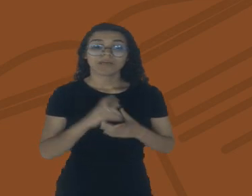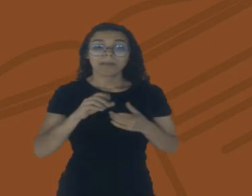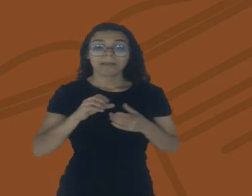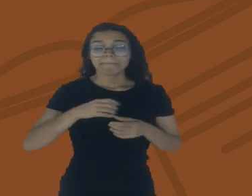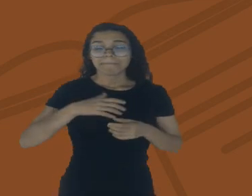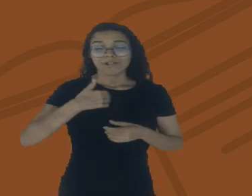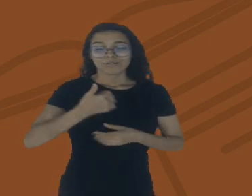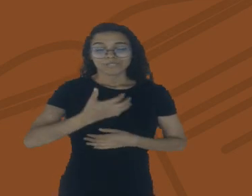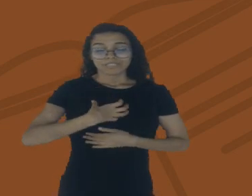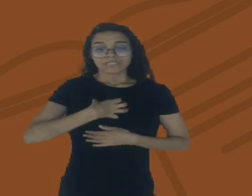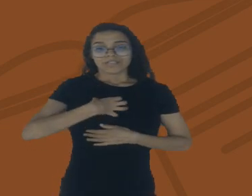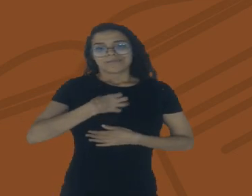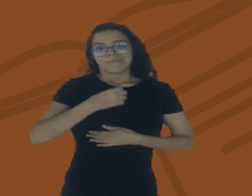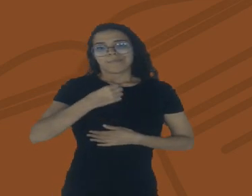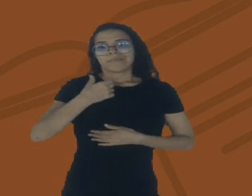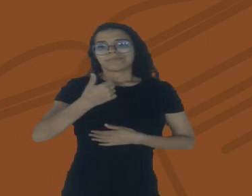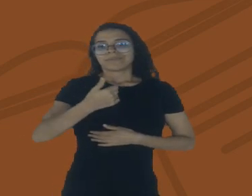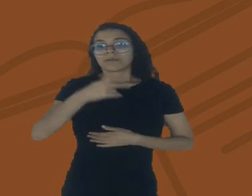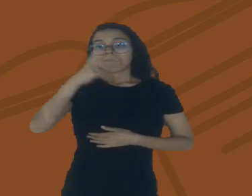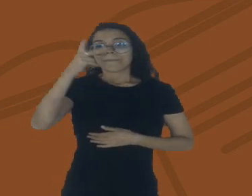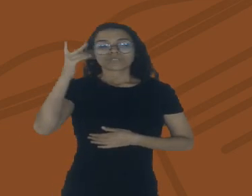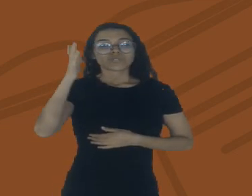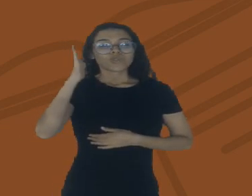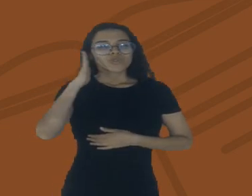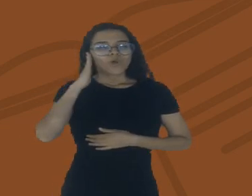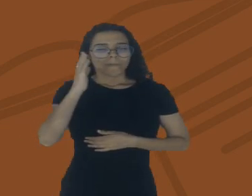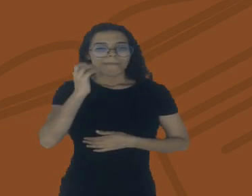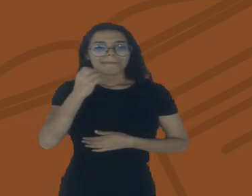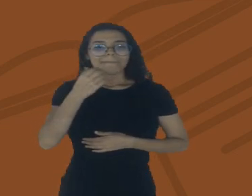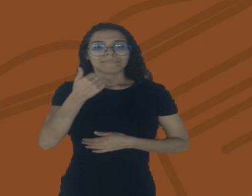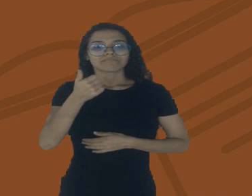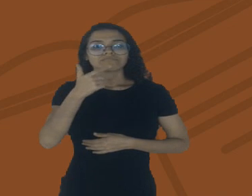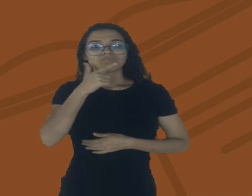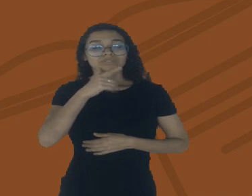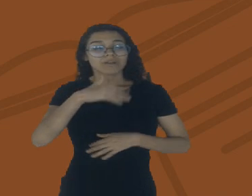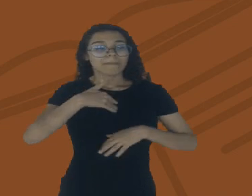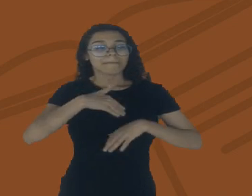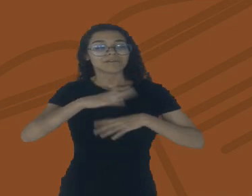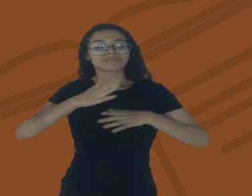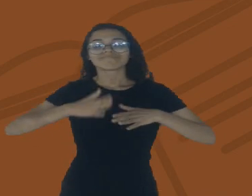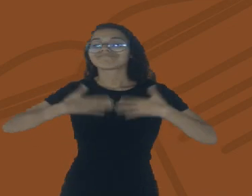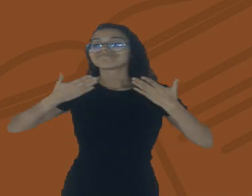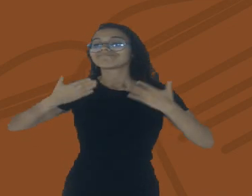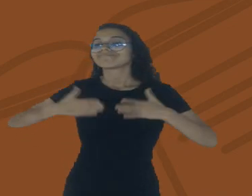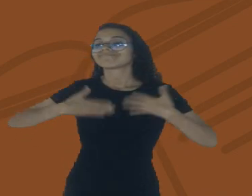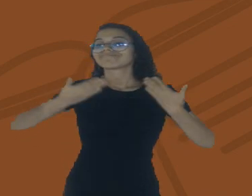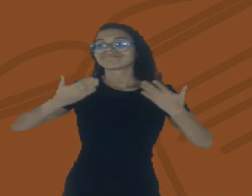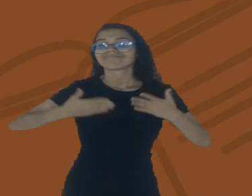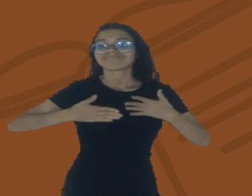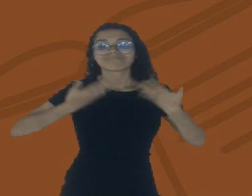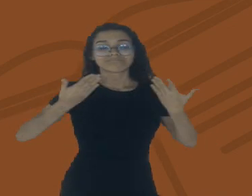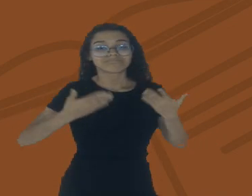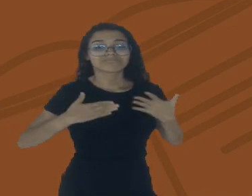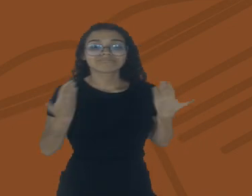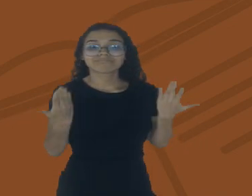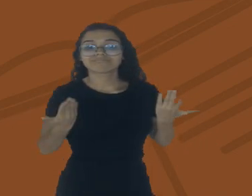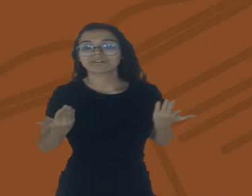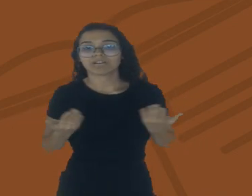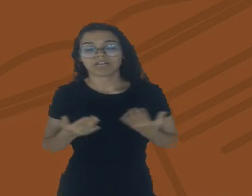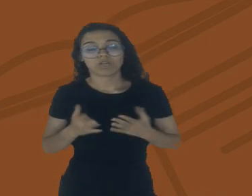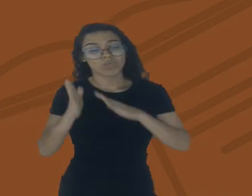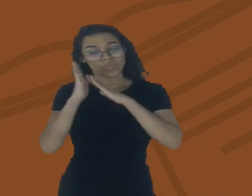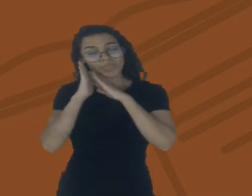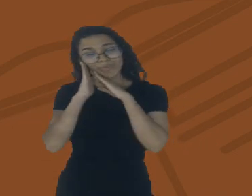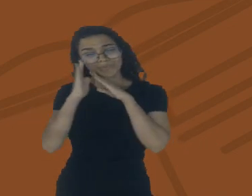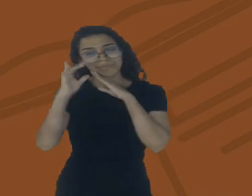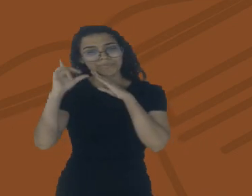Melhorar o humor. Pessoas que dormem bem durante a noite andam mais contentes e bem dispostas durante o dia. Dormir mal pode